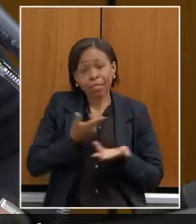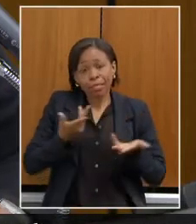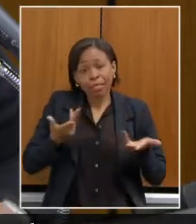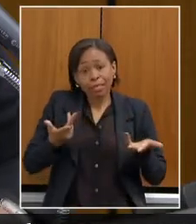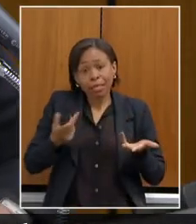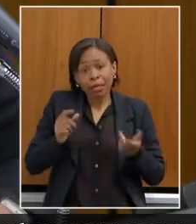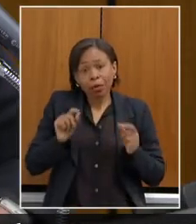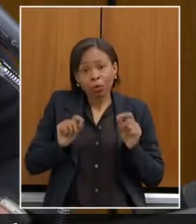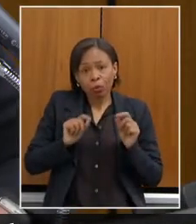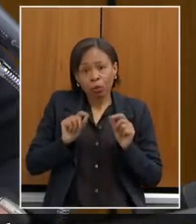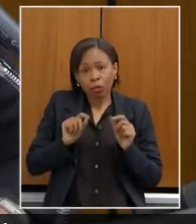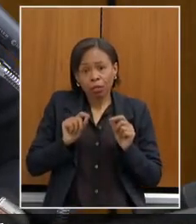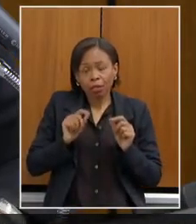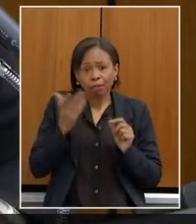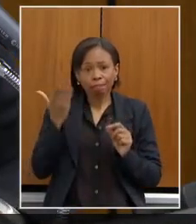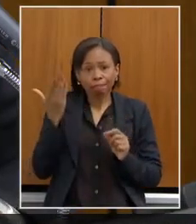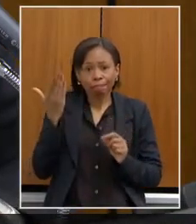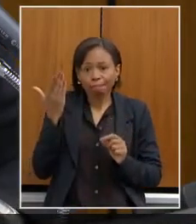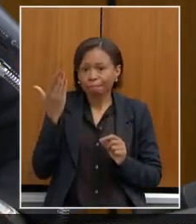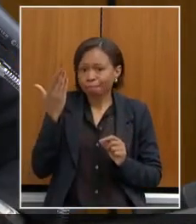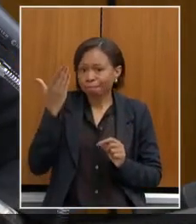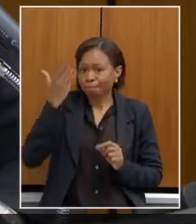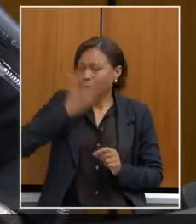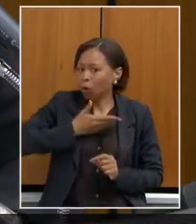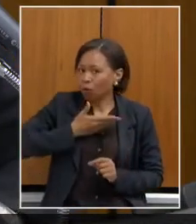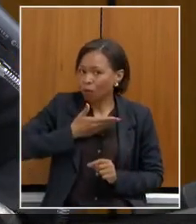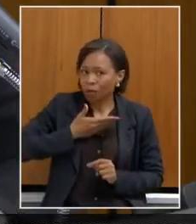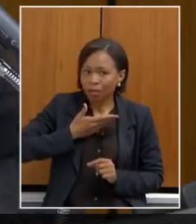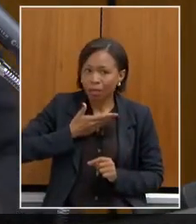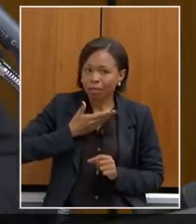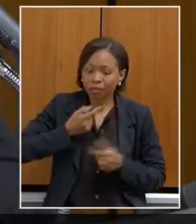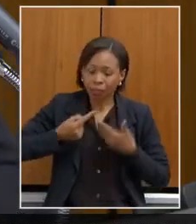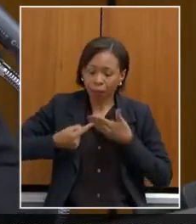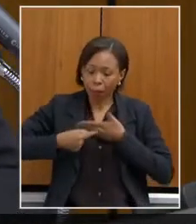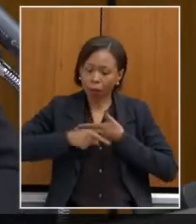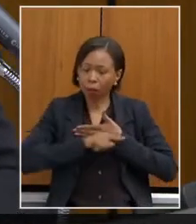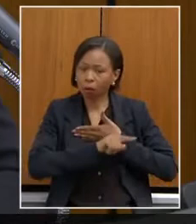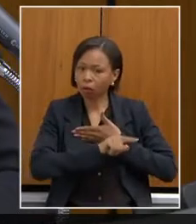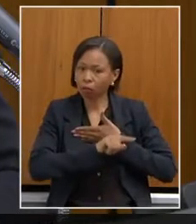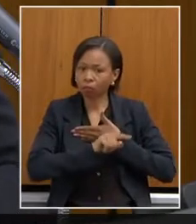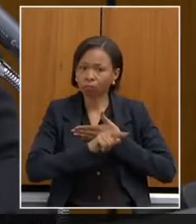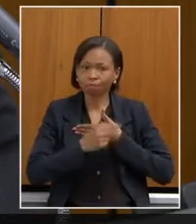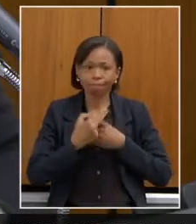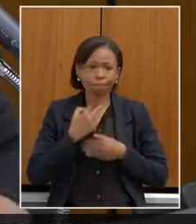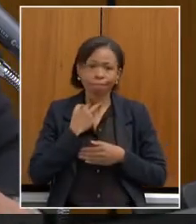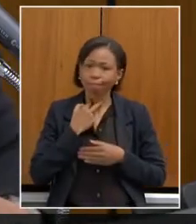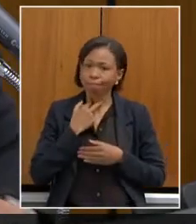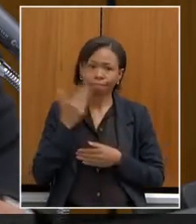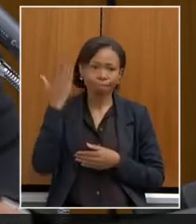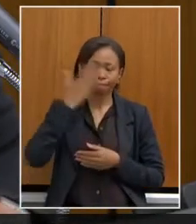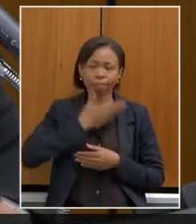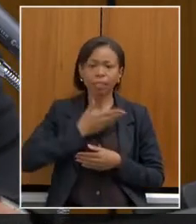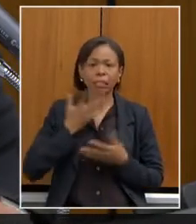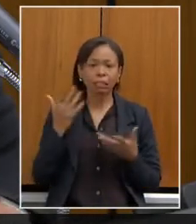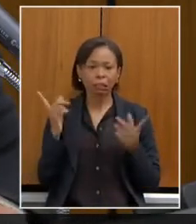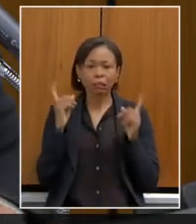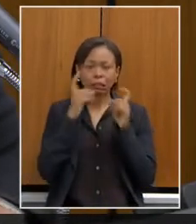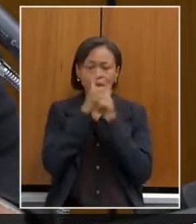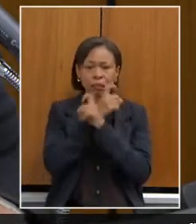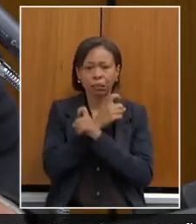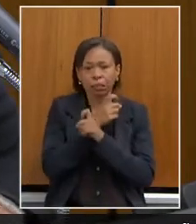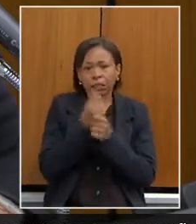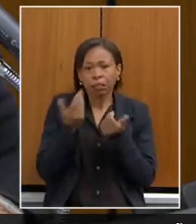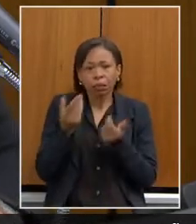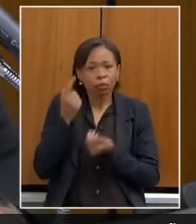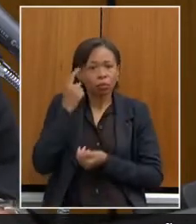não se pode comprovar então a imunidade por esse exame é algo bem complexo não se sabe ainda